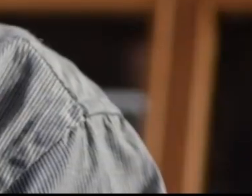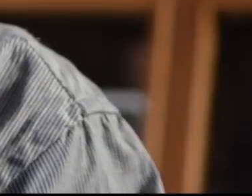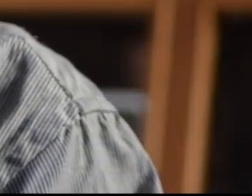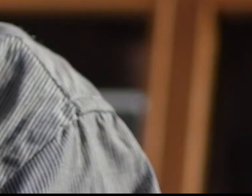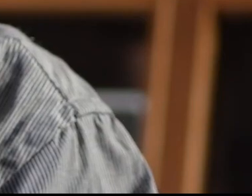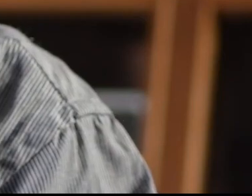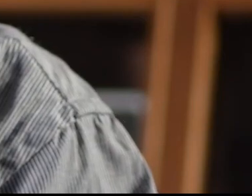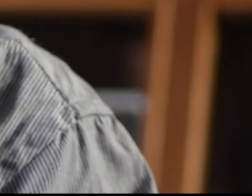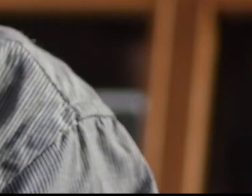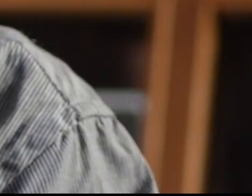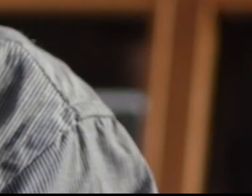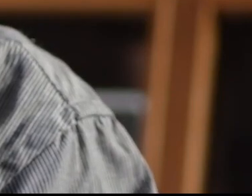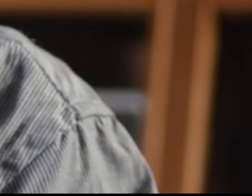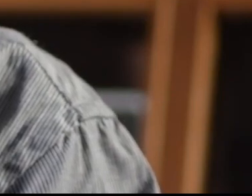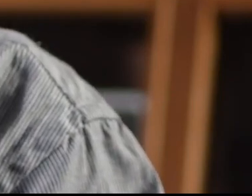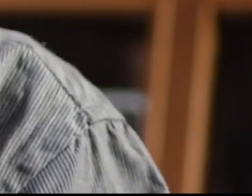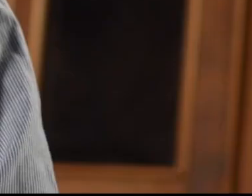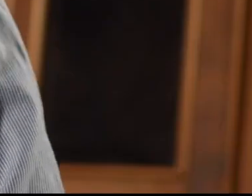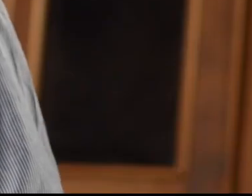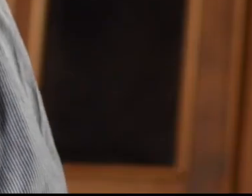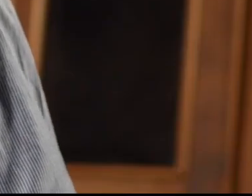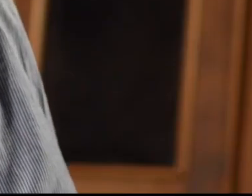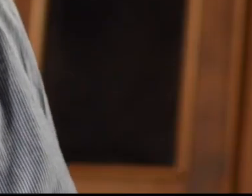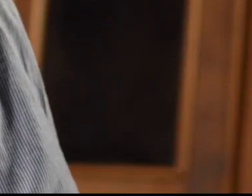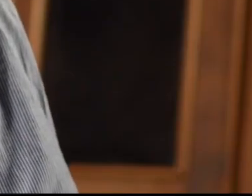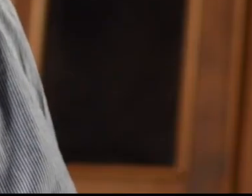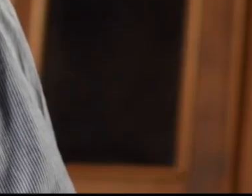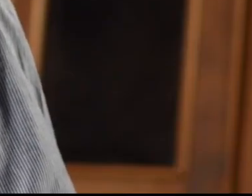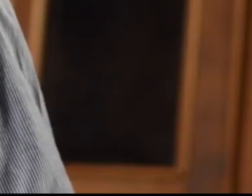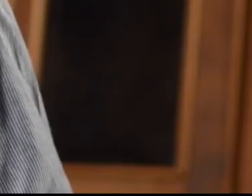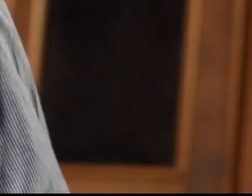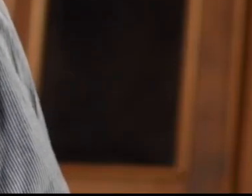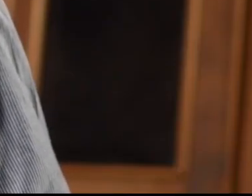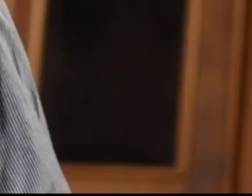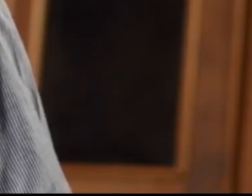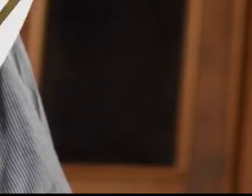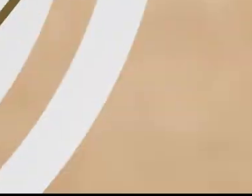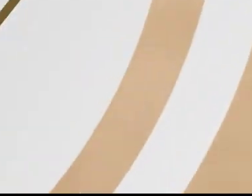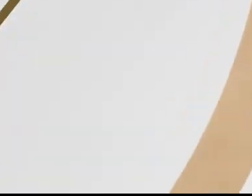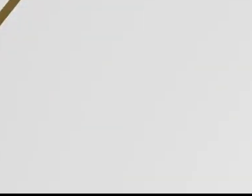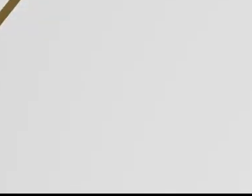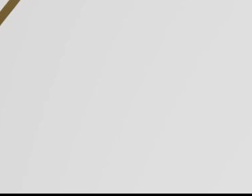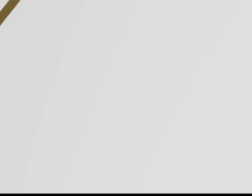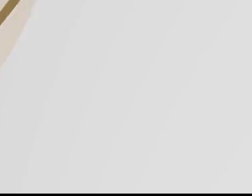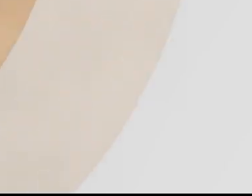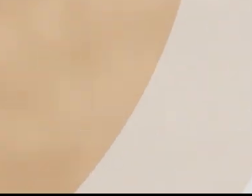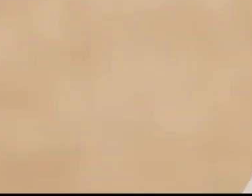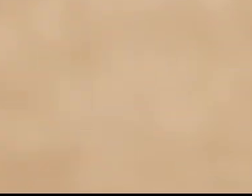financiamento é do Procultura RS, Governo do Estado do Rio Grande do Sul.